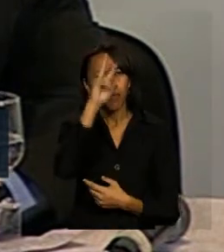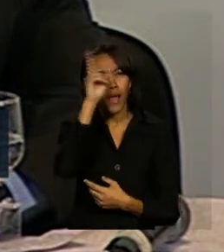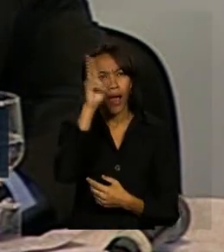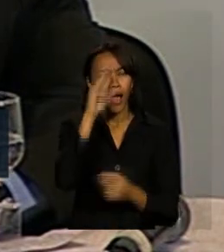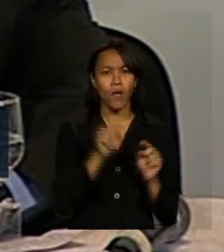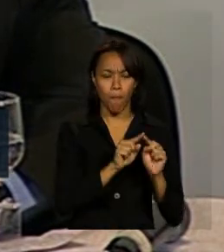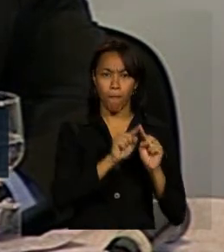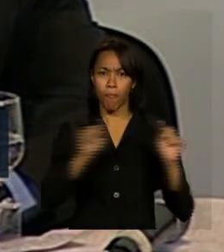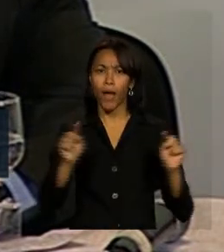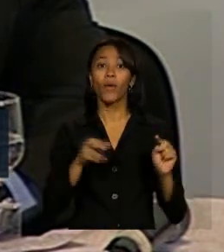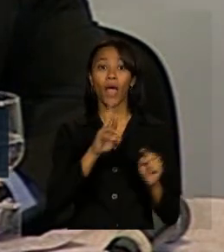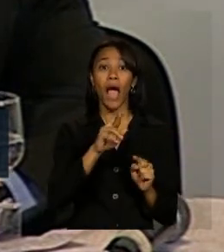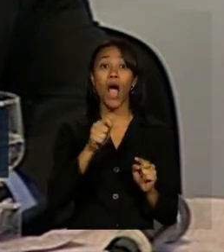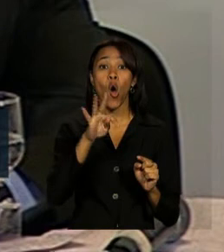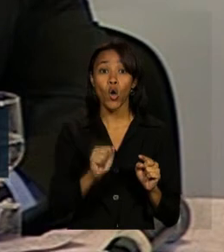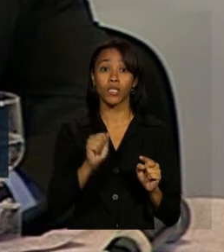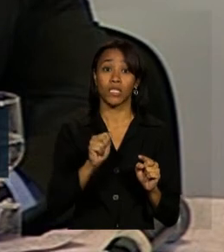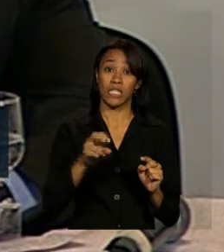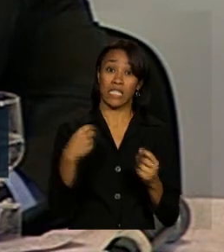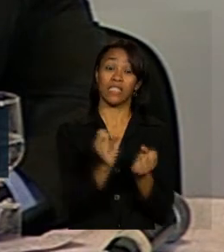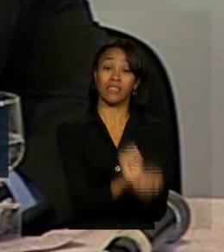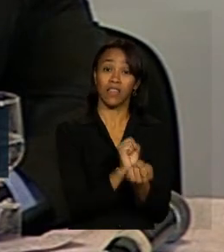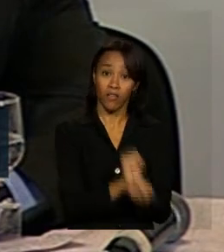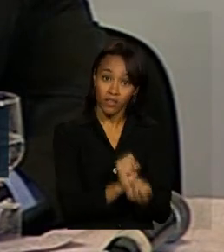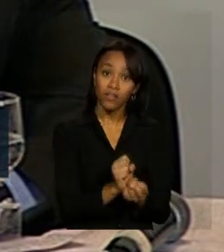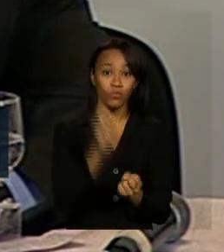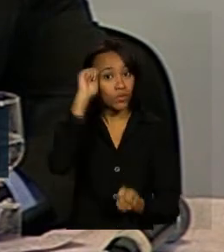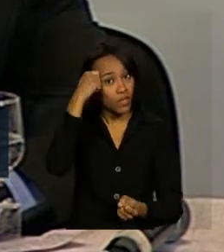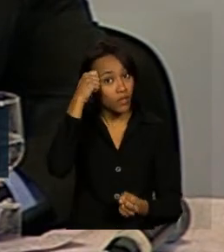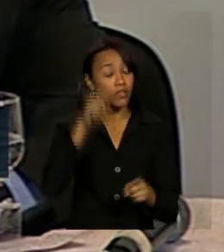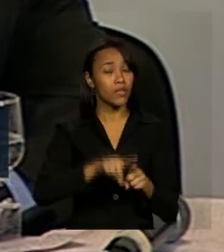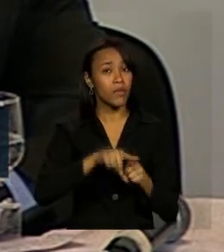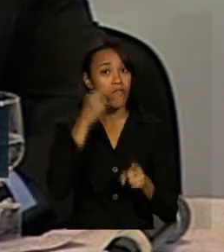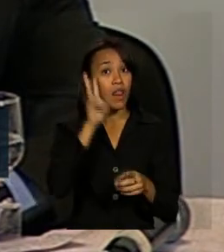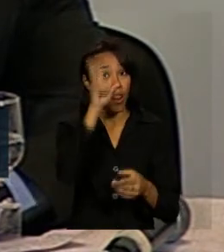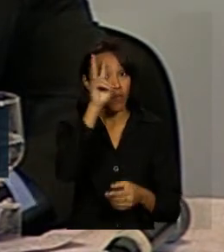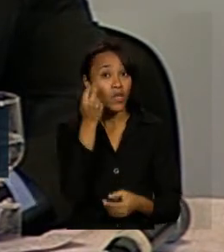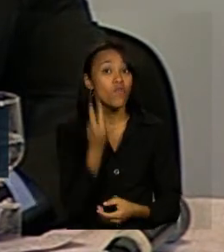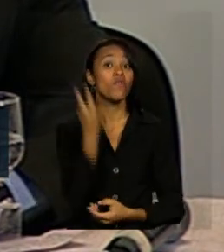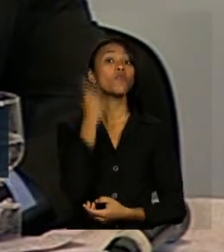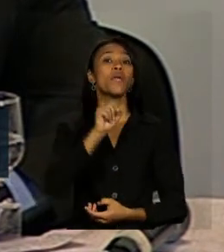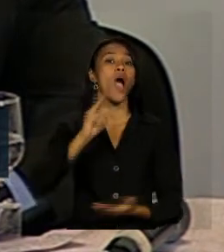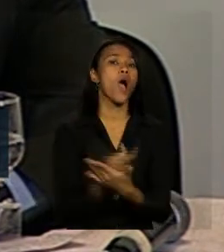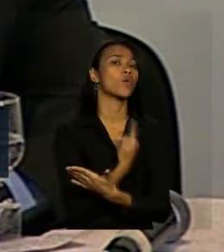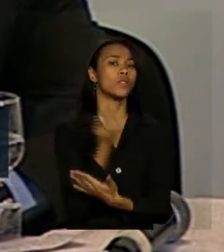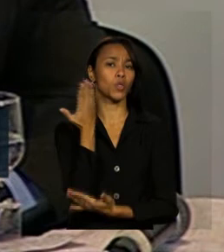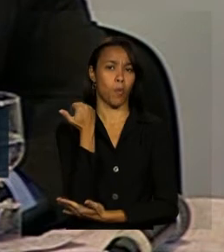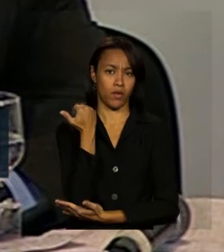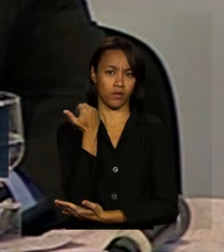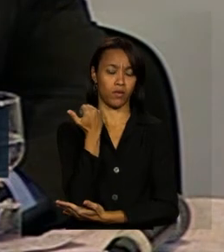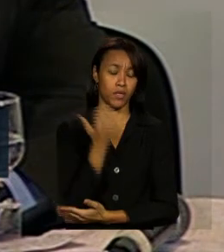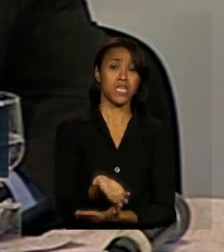escravidão ao redor do mundo, mas não exclusivamente na perspectiva do passado, e sim de como esse